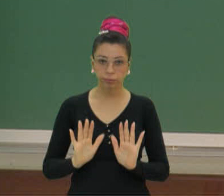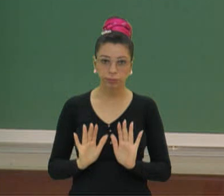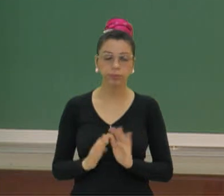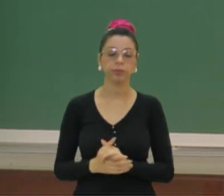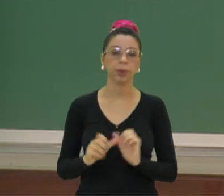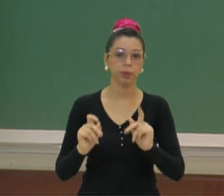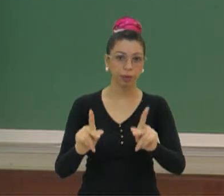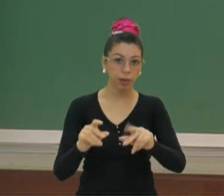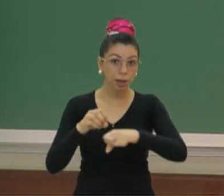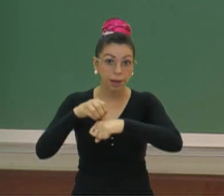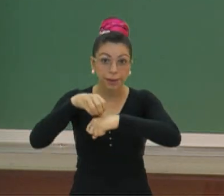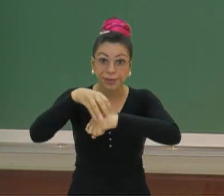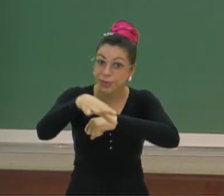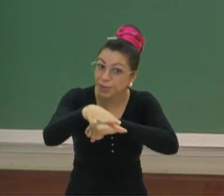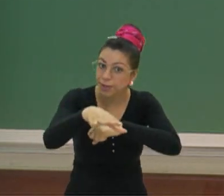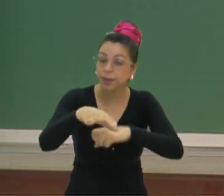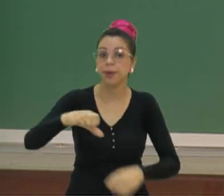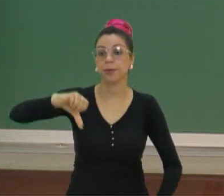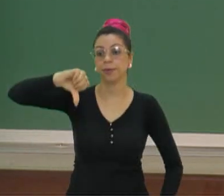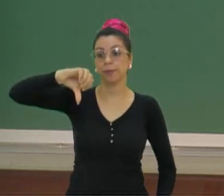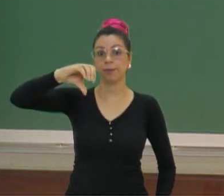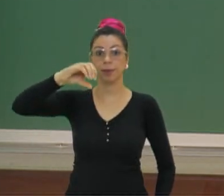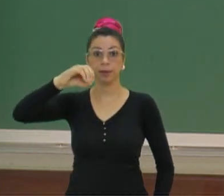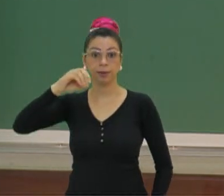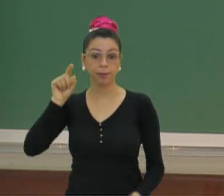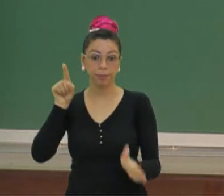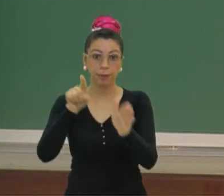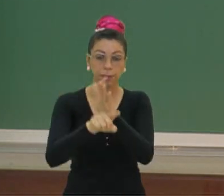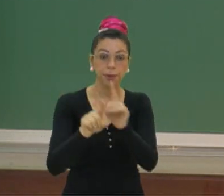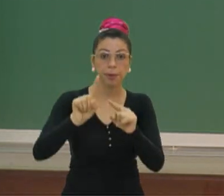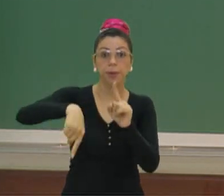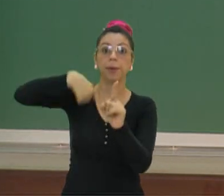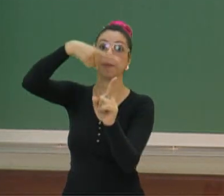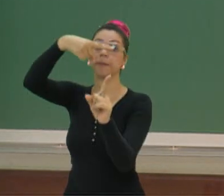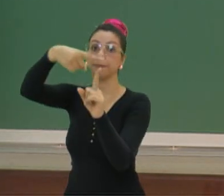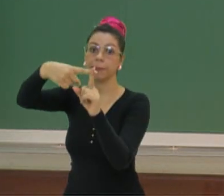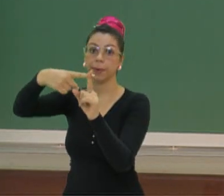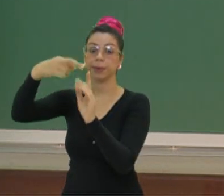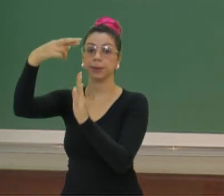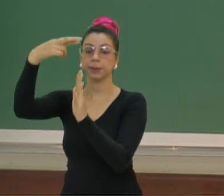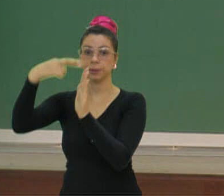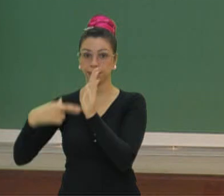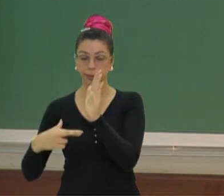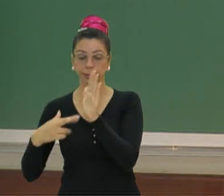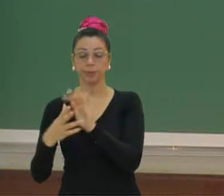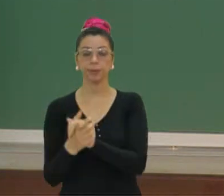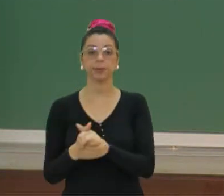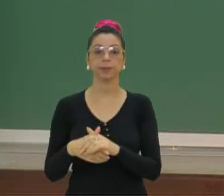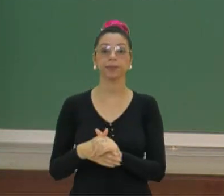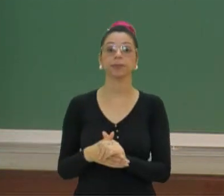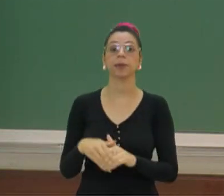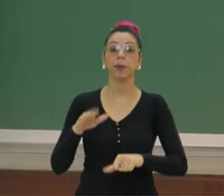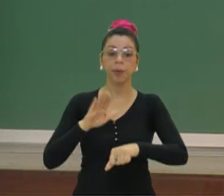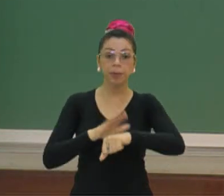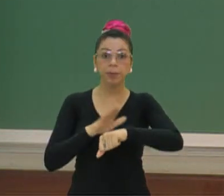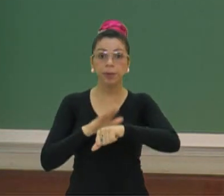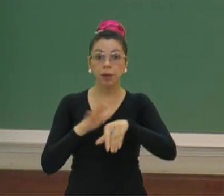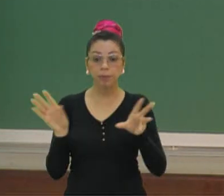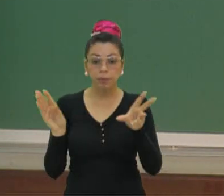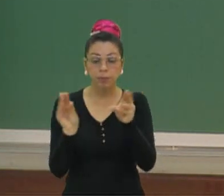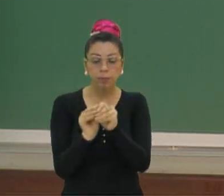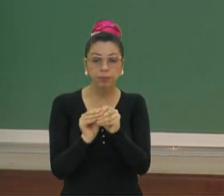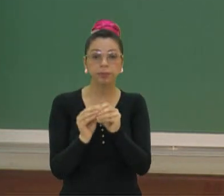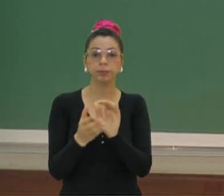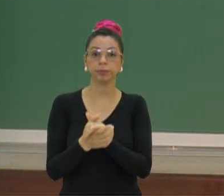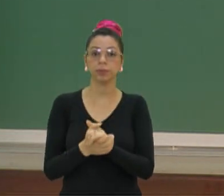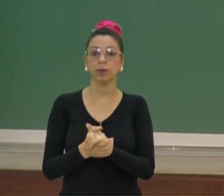Okay? Lembre-se, são 90 questões no primeiro dia do Enem e mais a redação. Todo o tempo que você puder economizar, ele é bem-vindo. Não se